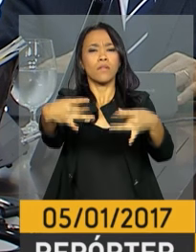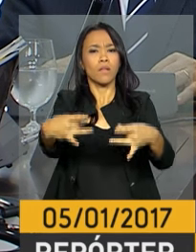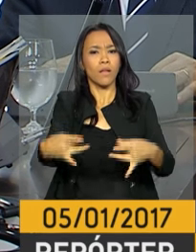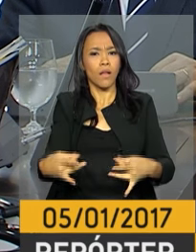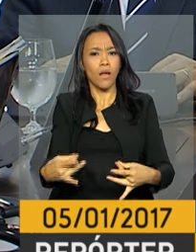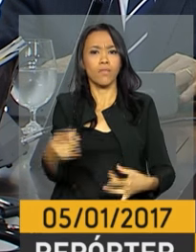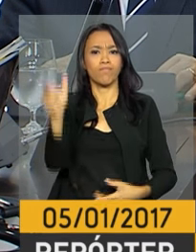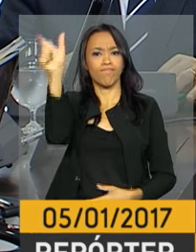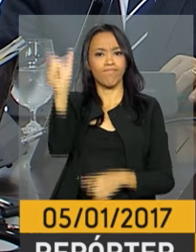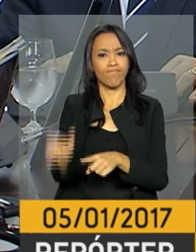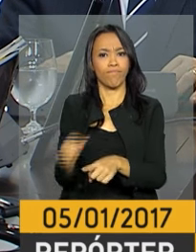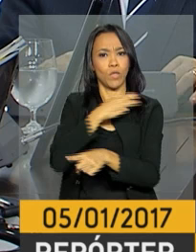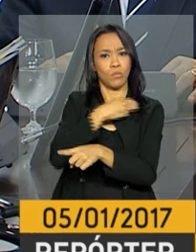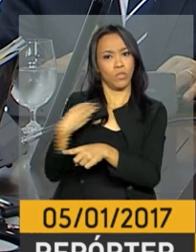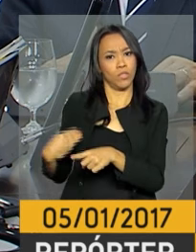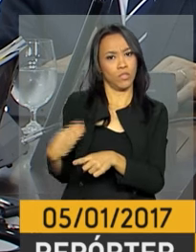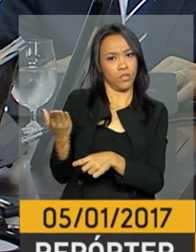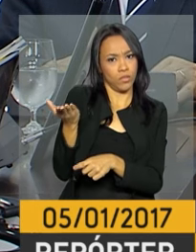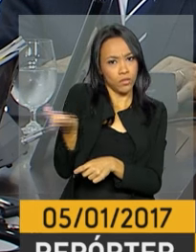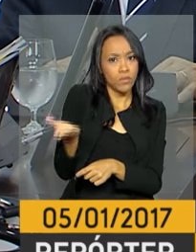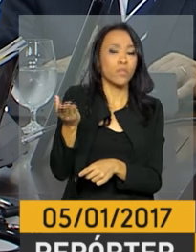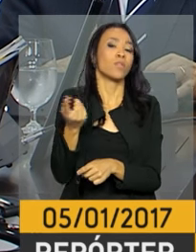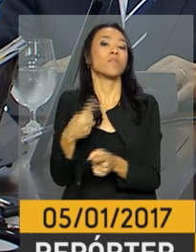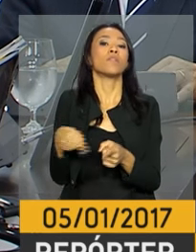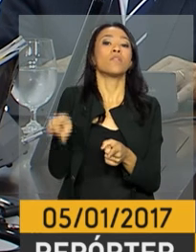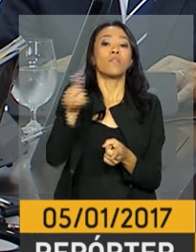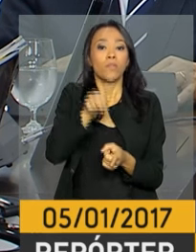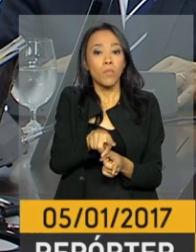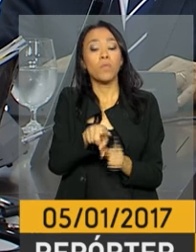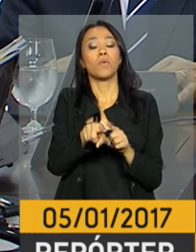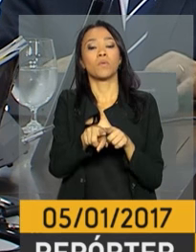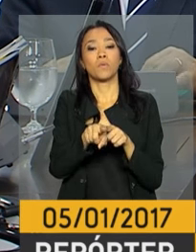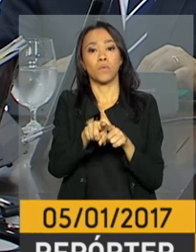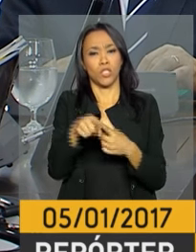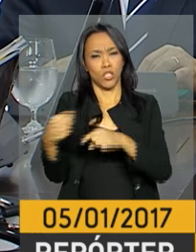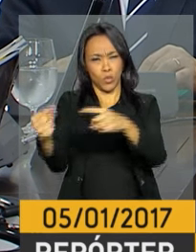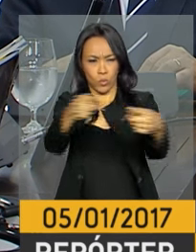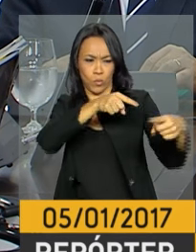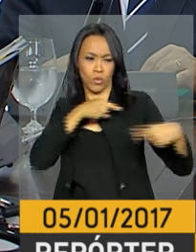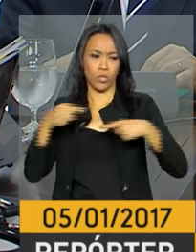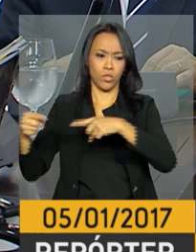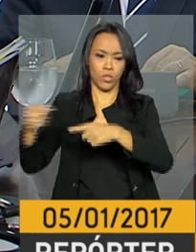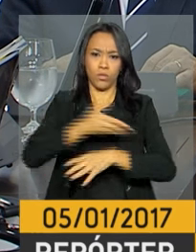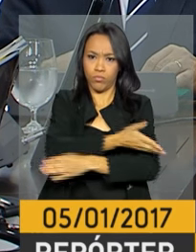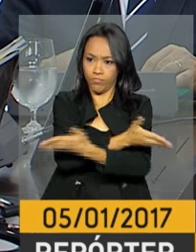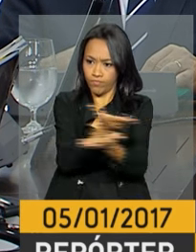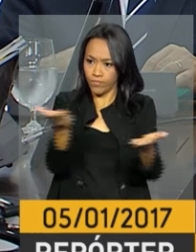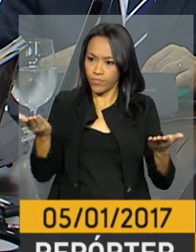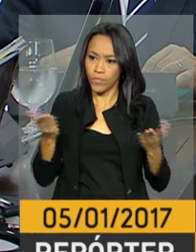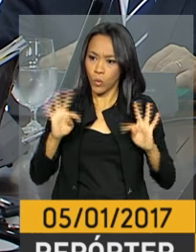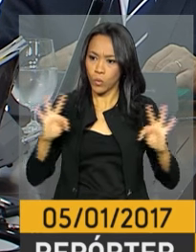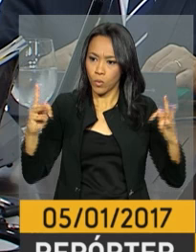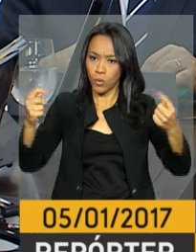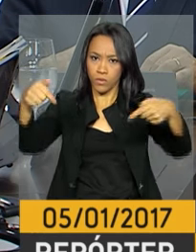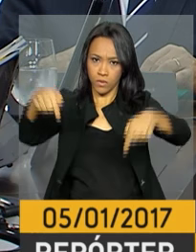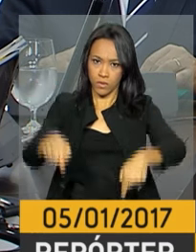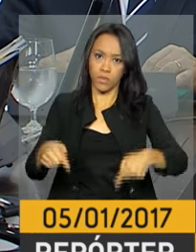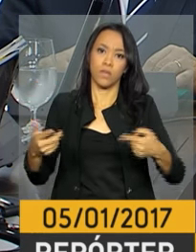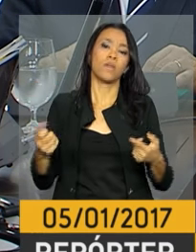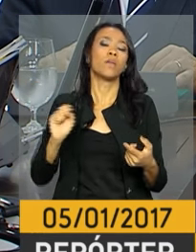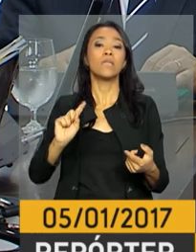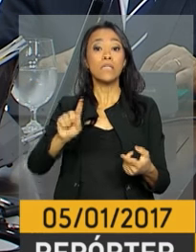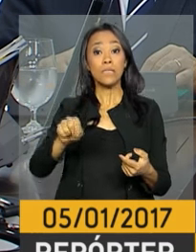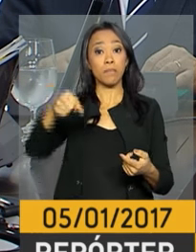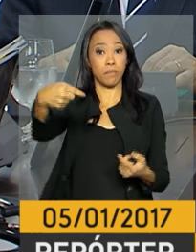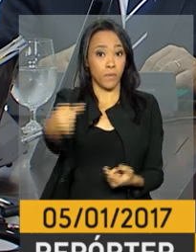ministro alexandre moraes e ao depois discutido com os senhores e com as senhoras não é e depois